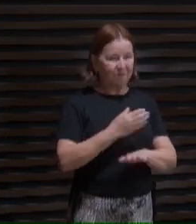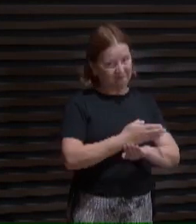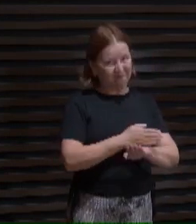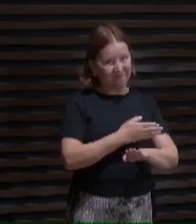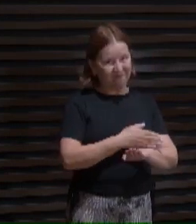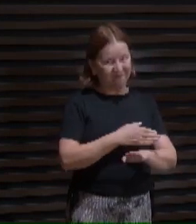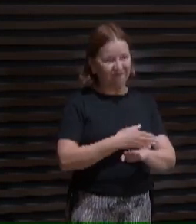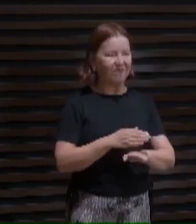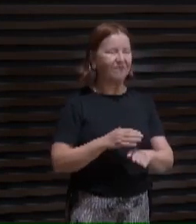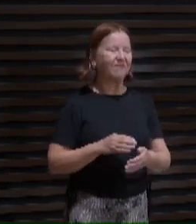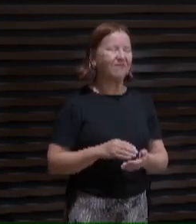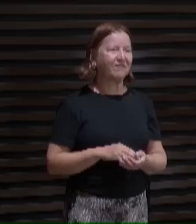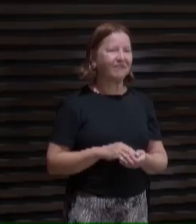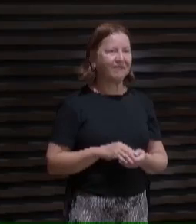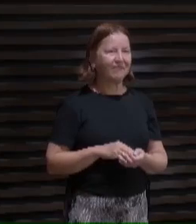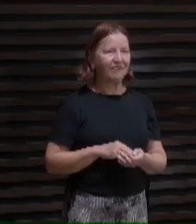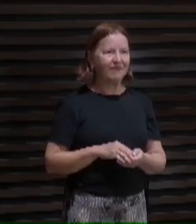de